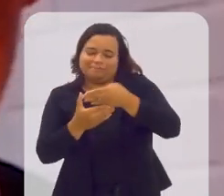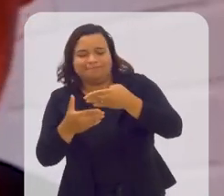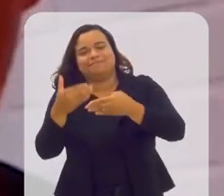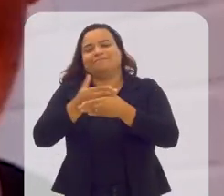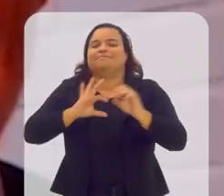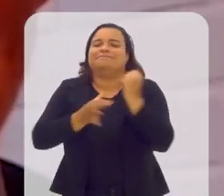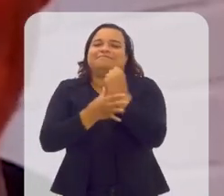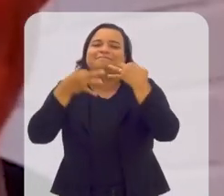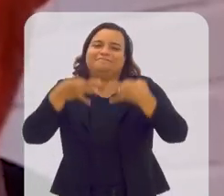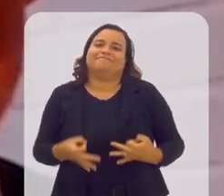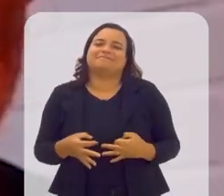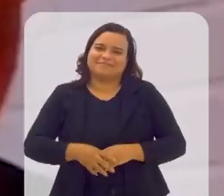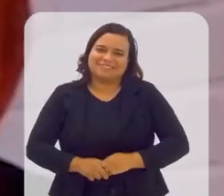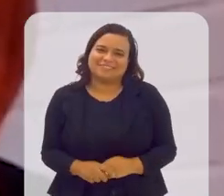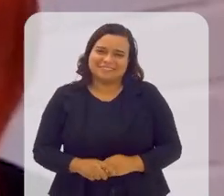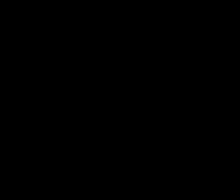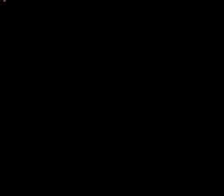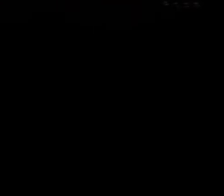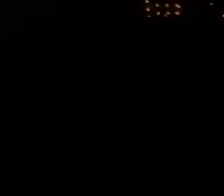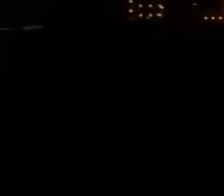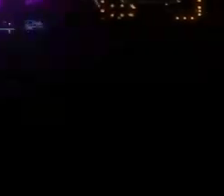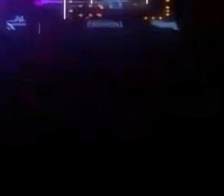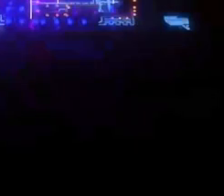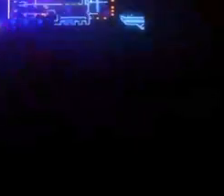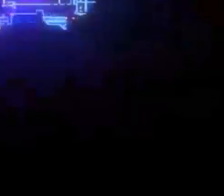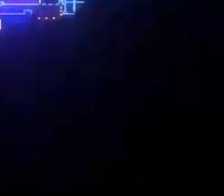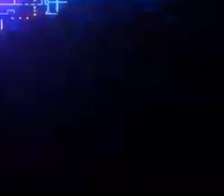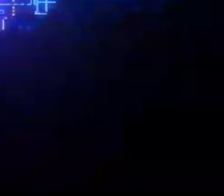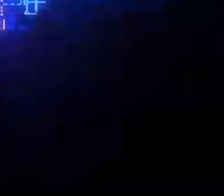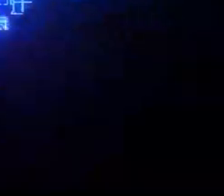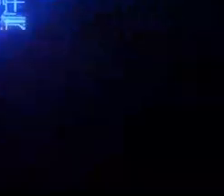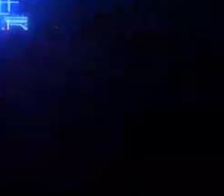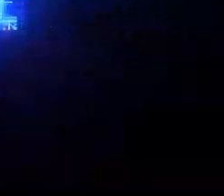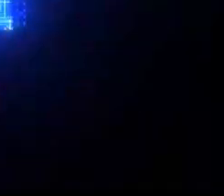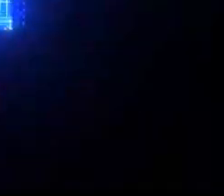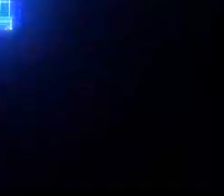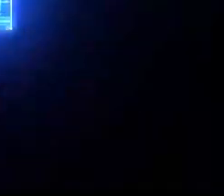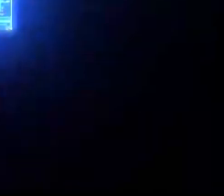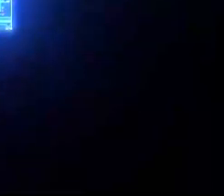Rio de Janeiro, que precisa de muito tijolo para ser levantado com segurança.